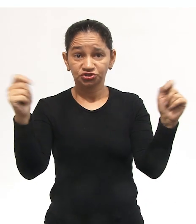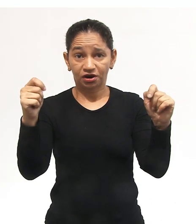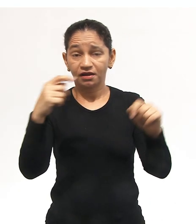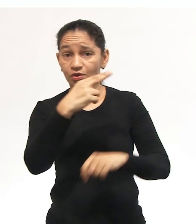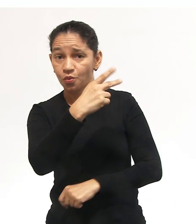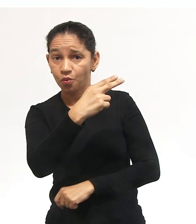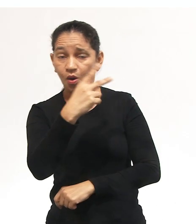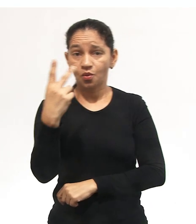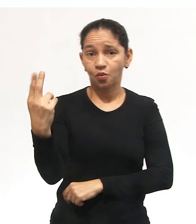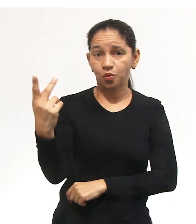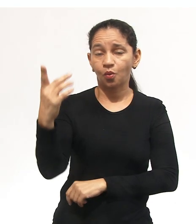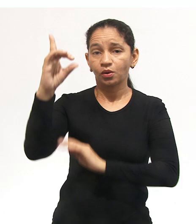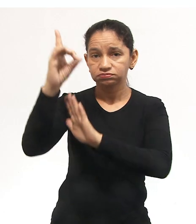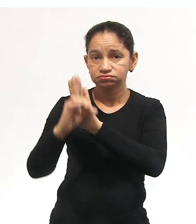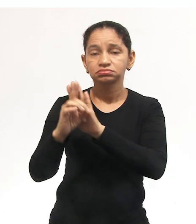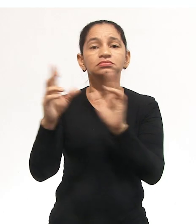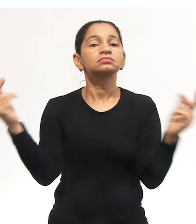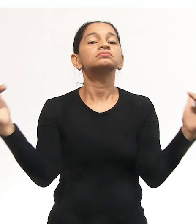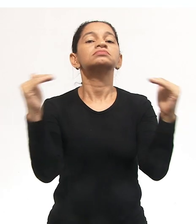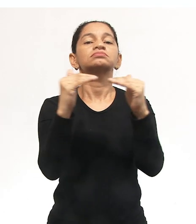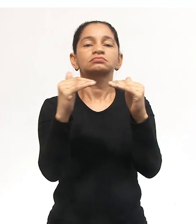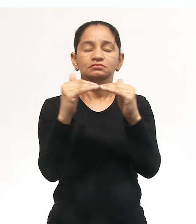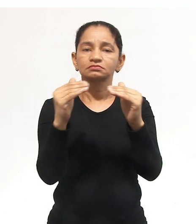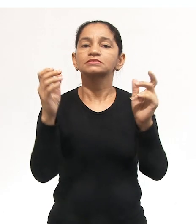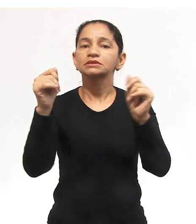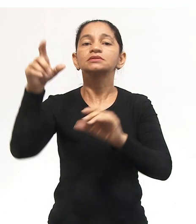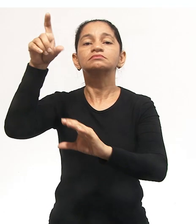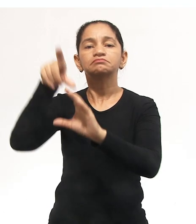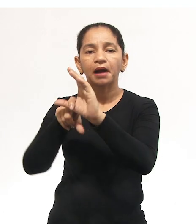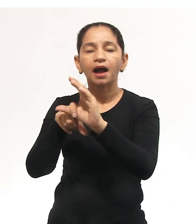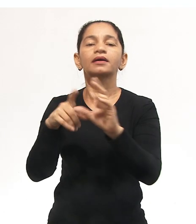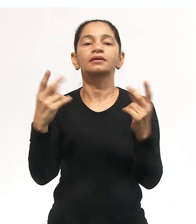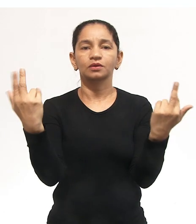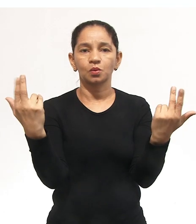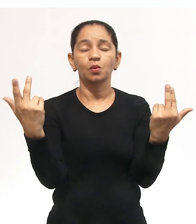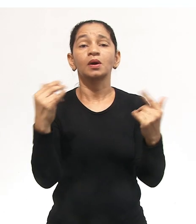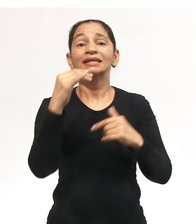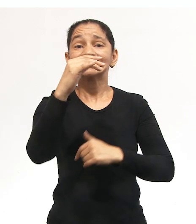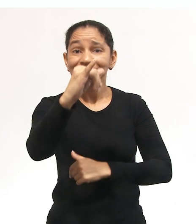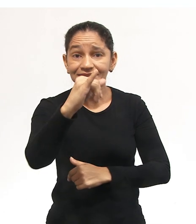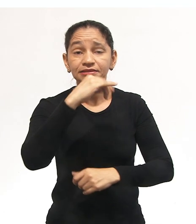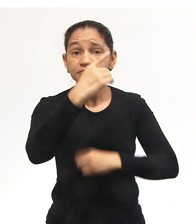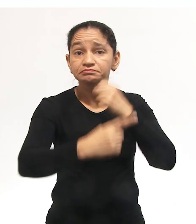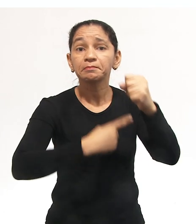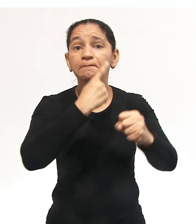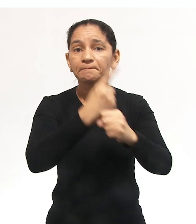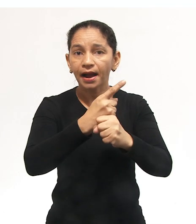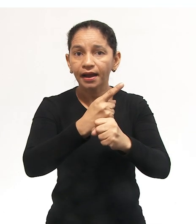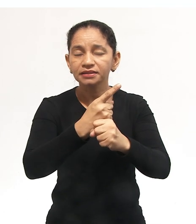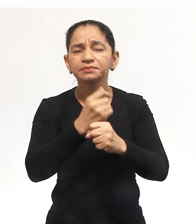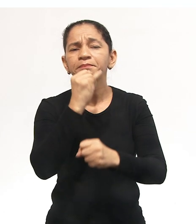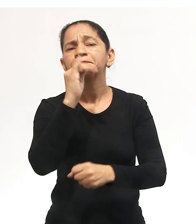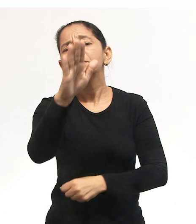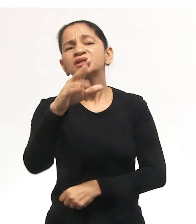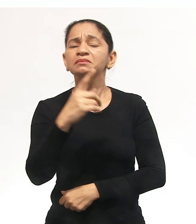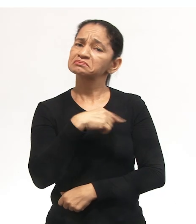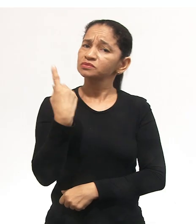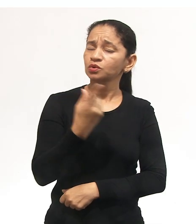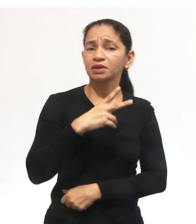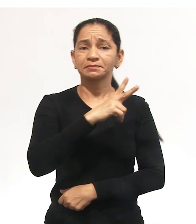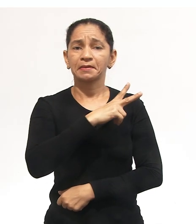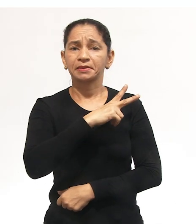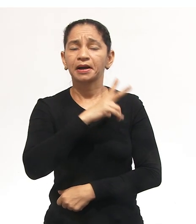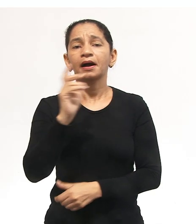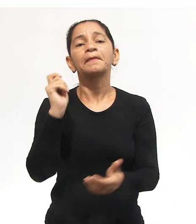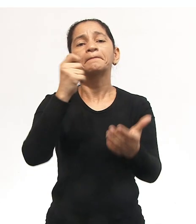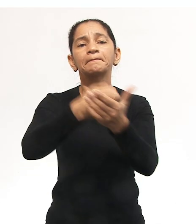no ano, tá? Se também na LOA, aqui ó, aquilo que eu disse para vocês, se uma despesa vai passar de um ano, né? Se nós quando vamos comprar um carro, a gente